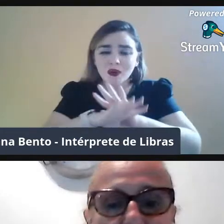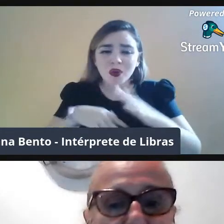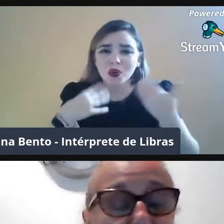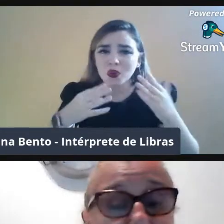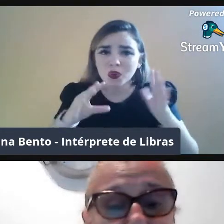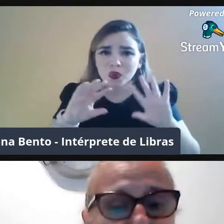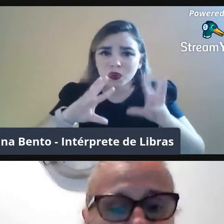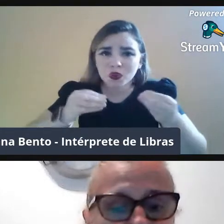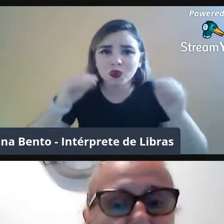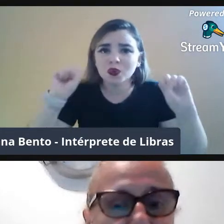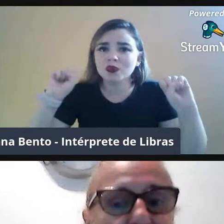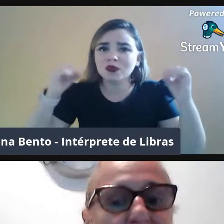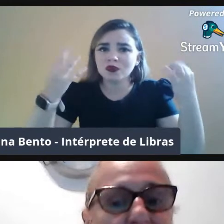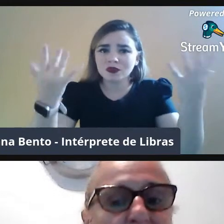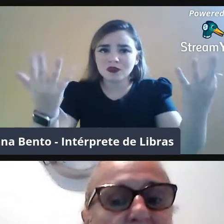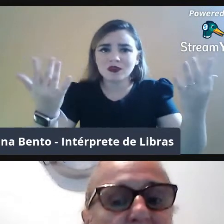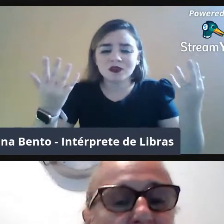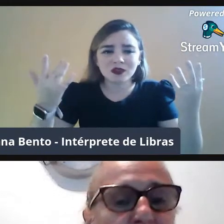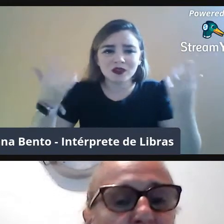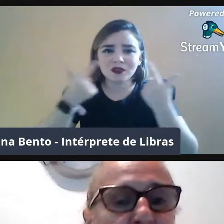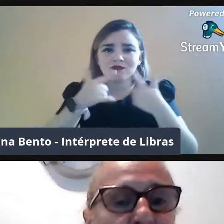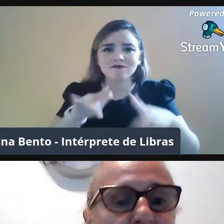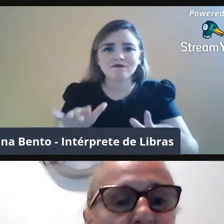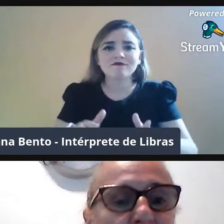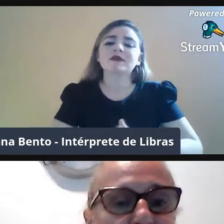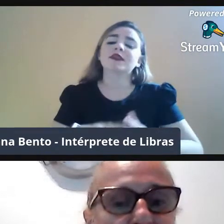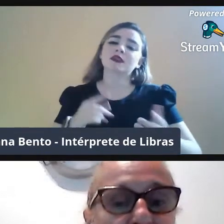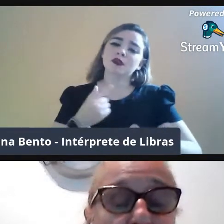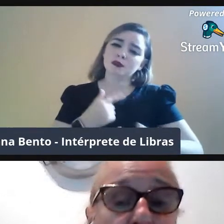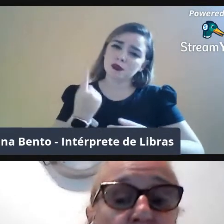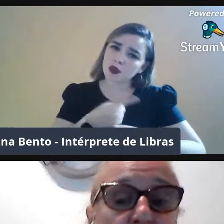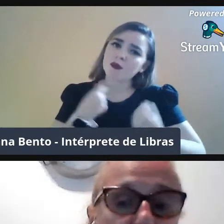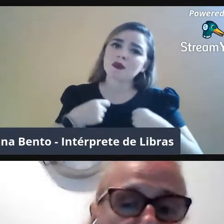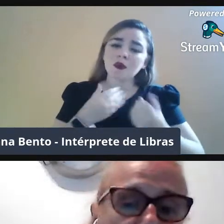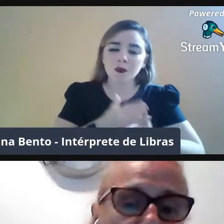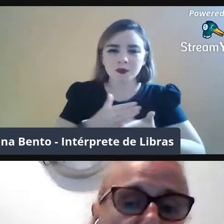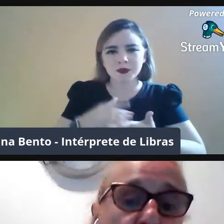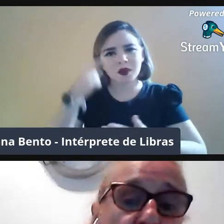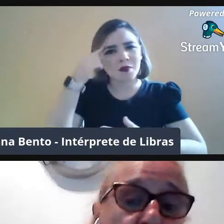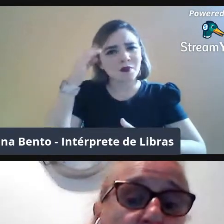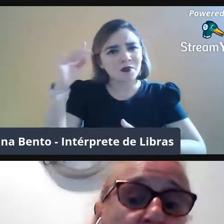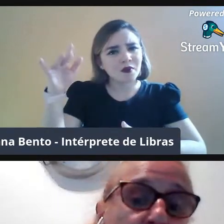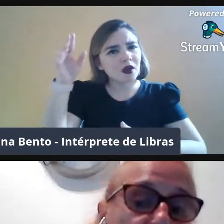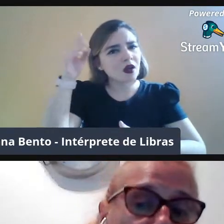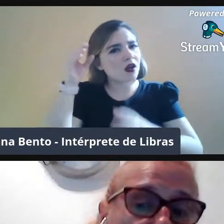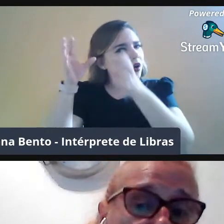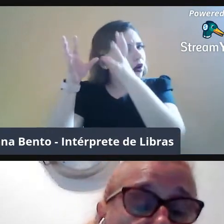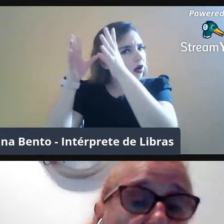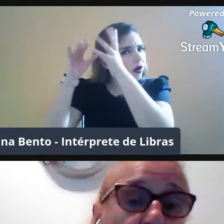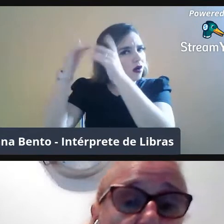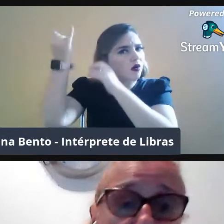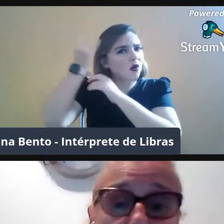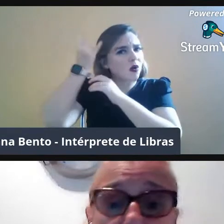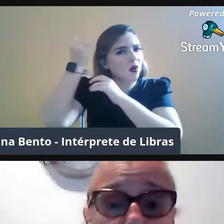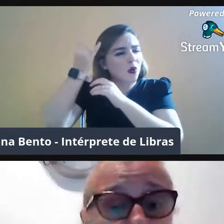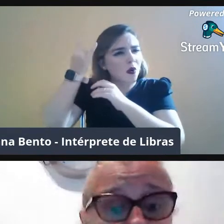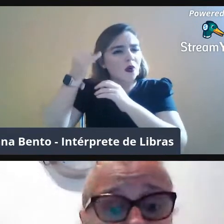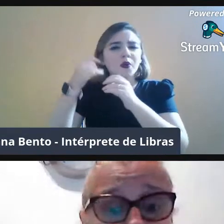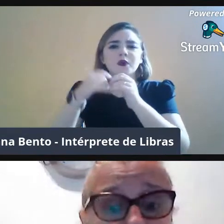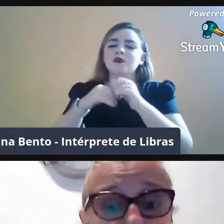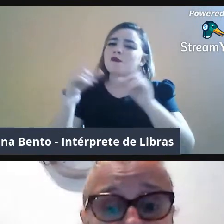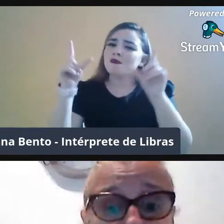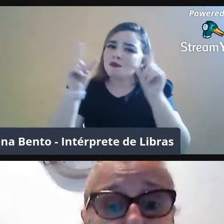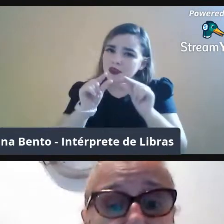natureza, que está destruindo, poluindo e sendo extremamente nocivo a essa natureza. Então, a gente tem que começar a pensar, ser mais